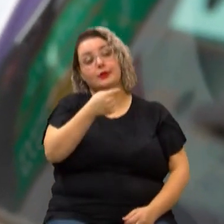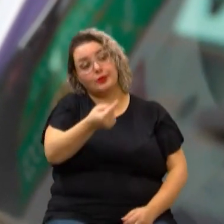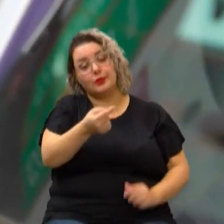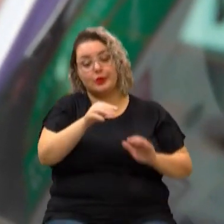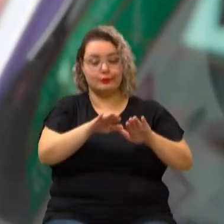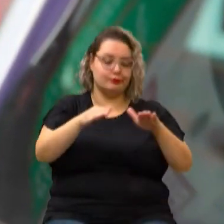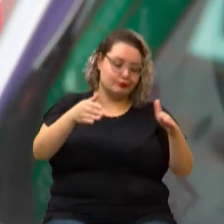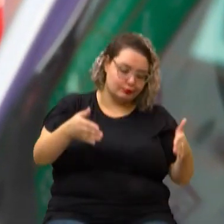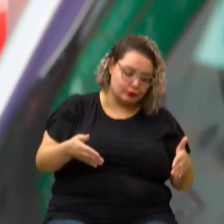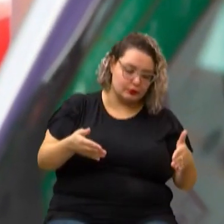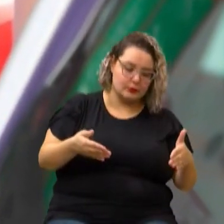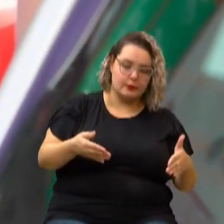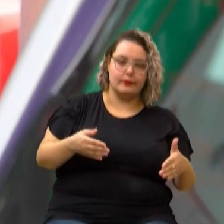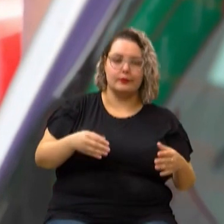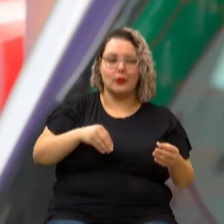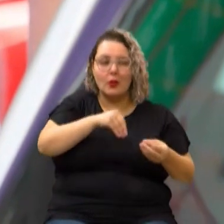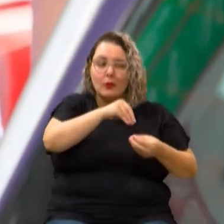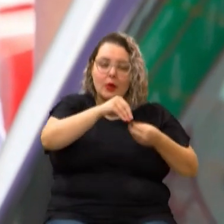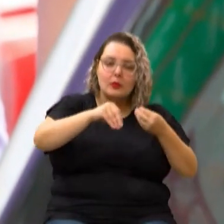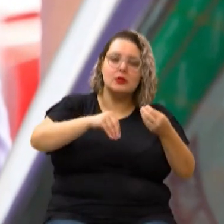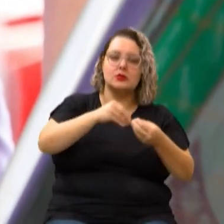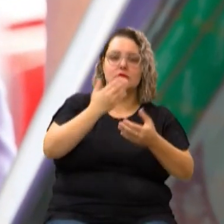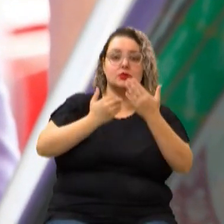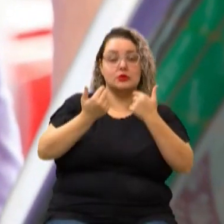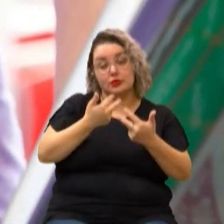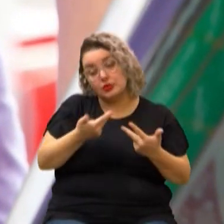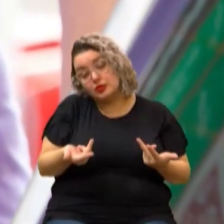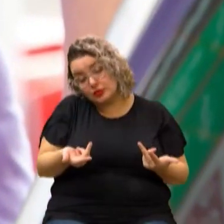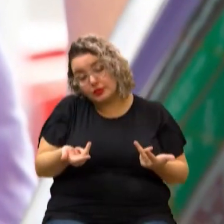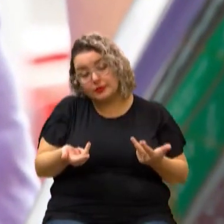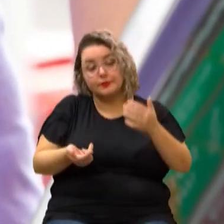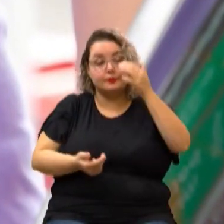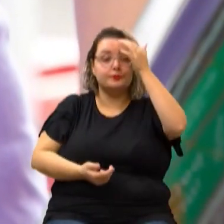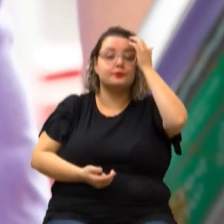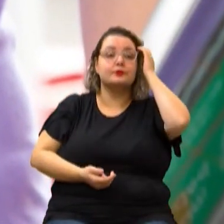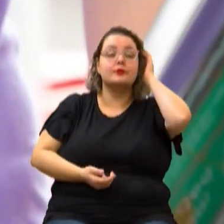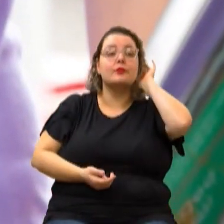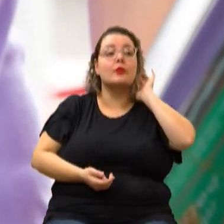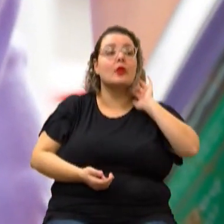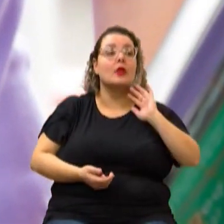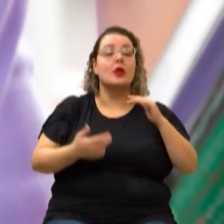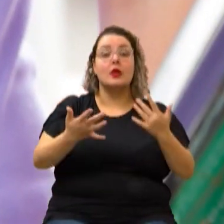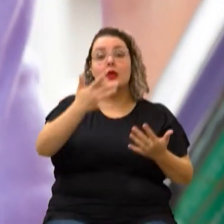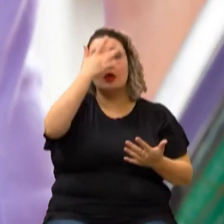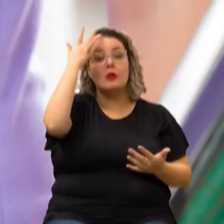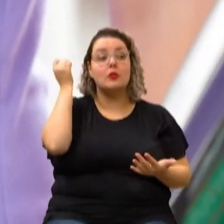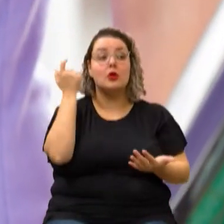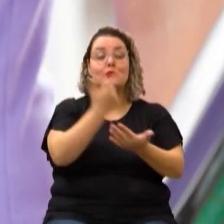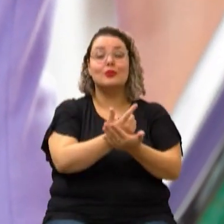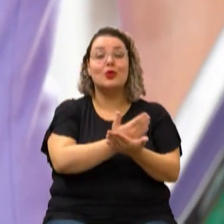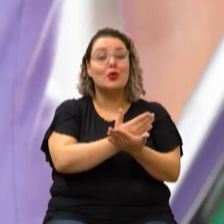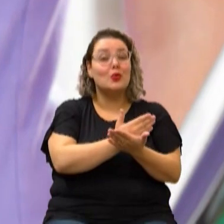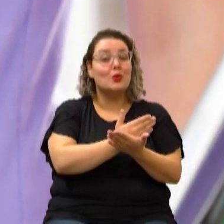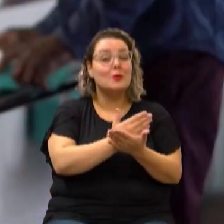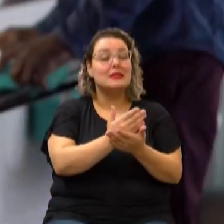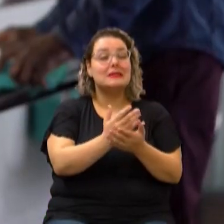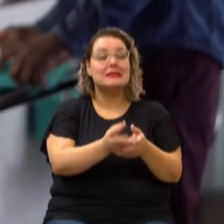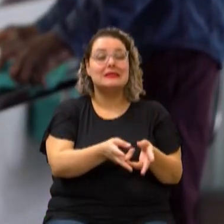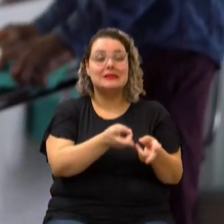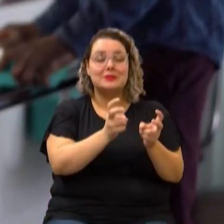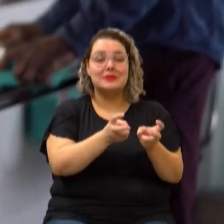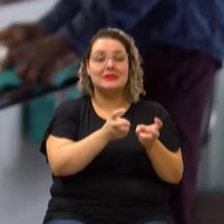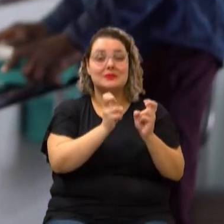de fato, prejudicando a vida da população. Professor, até nossa próxima